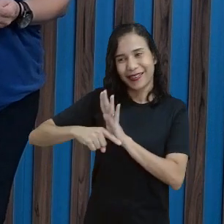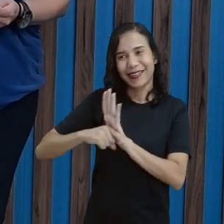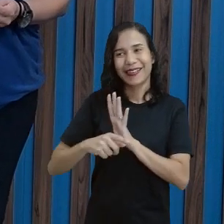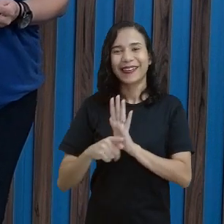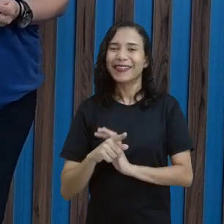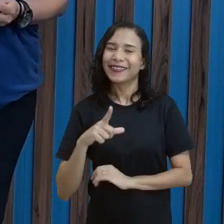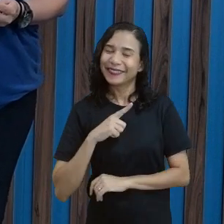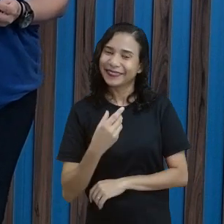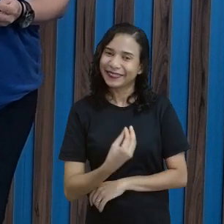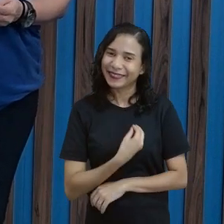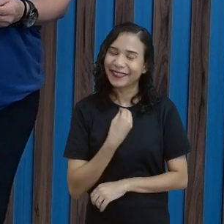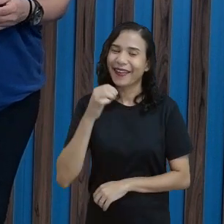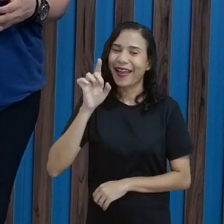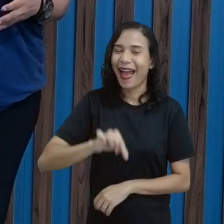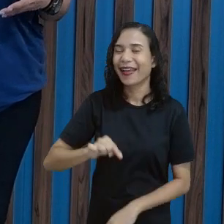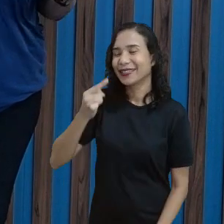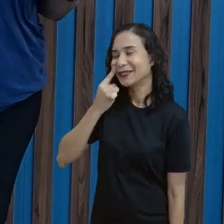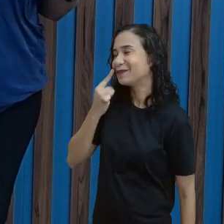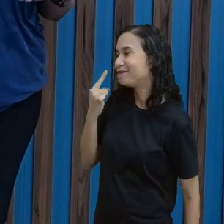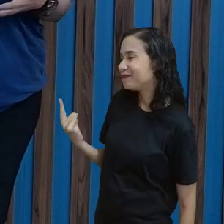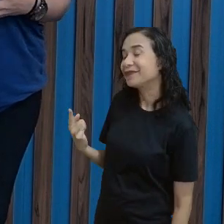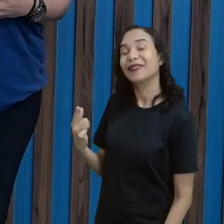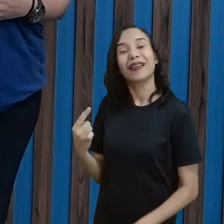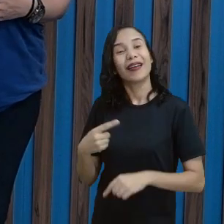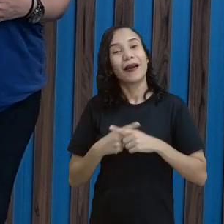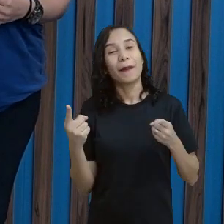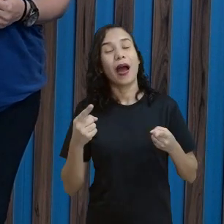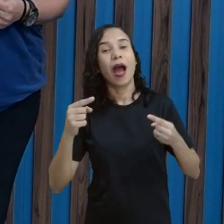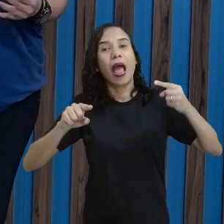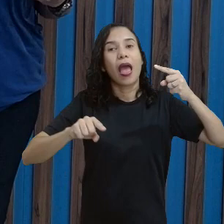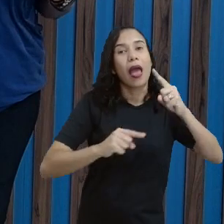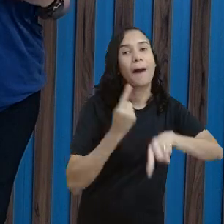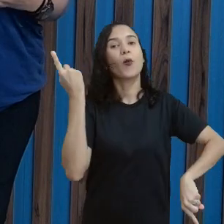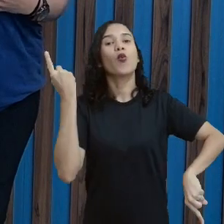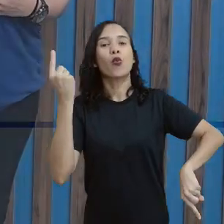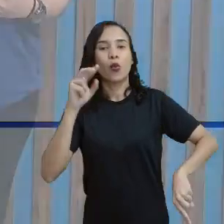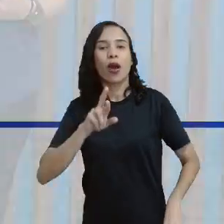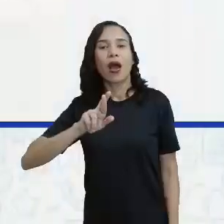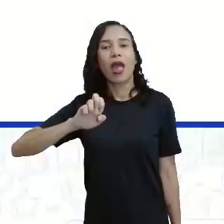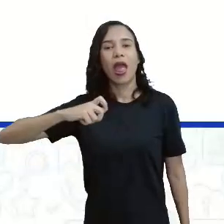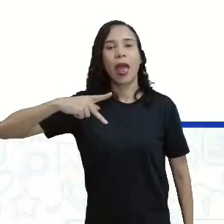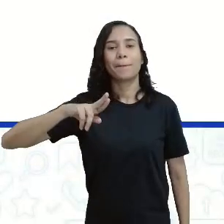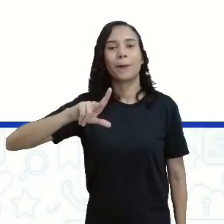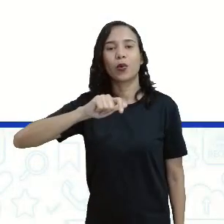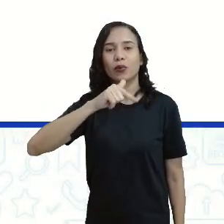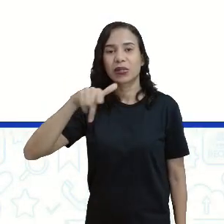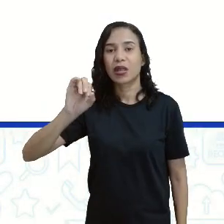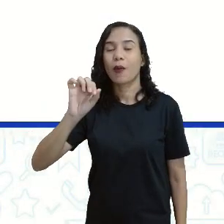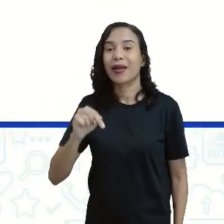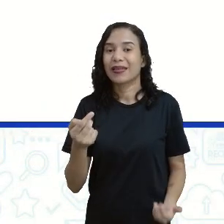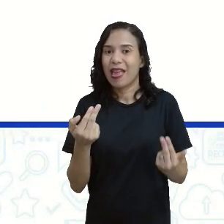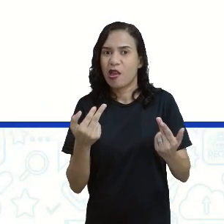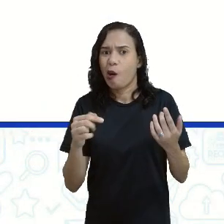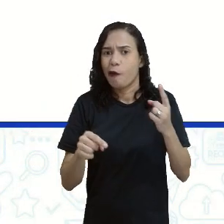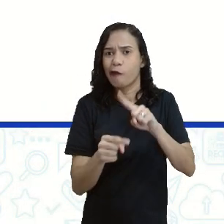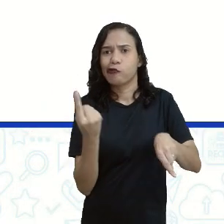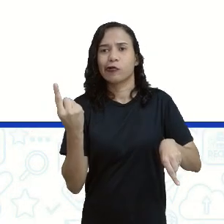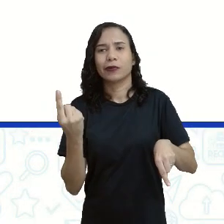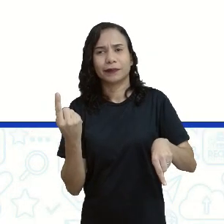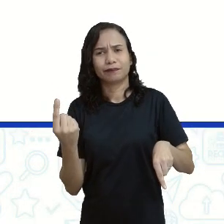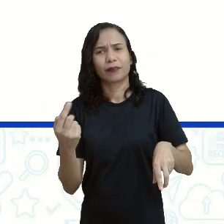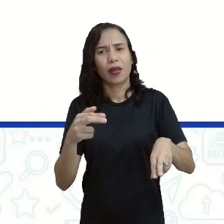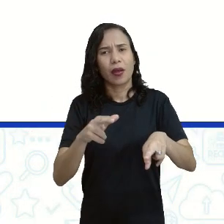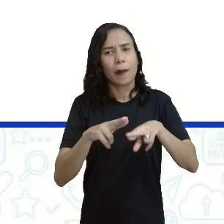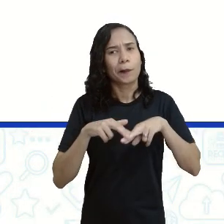né? E é isso, mas repulsão aí quando são polos idênticos, tá certo? E aí